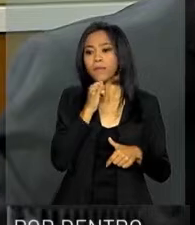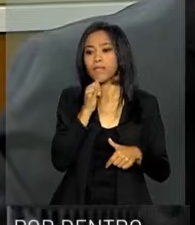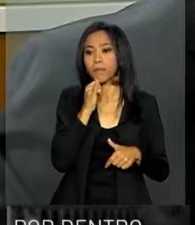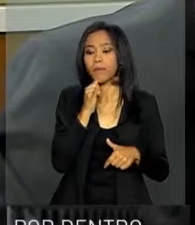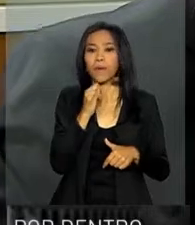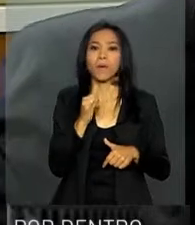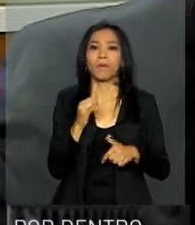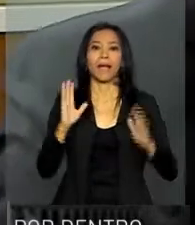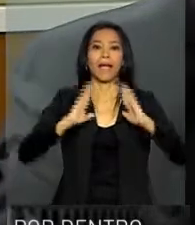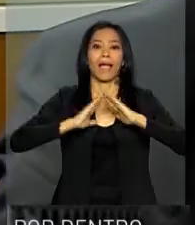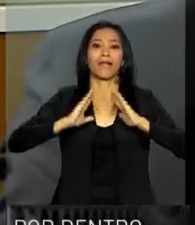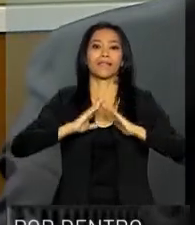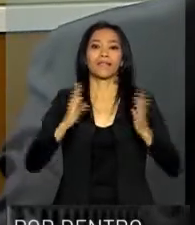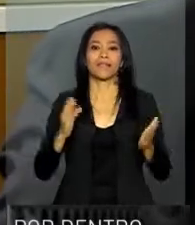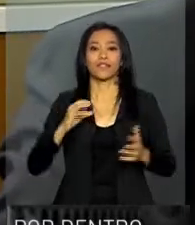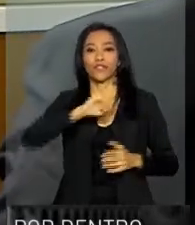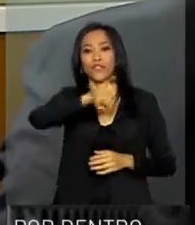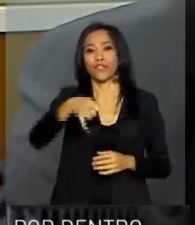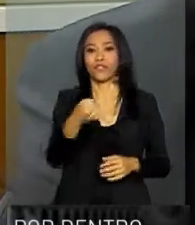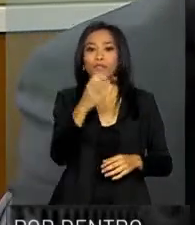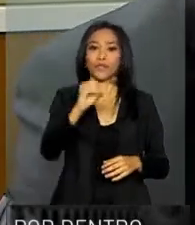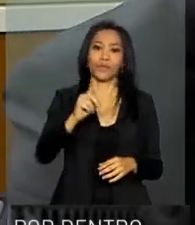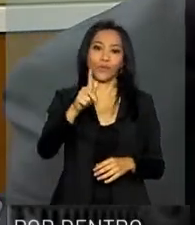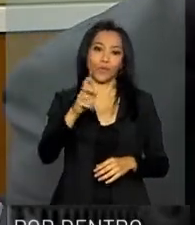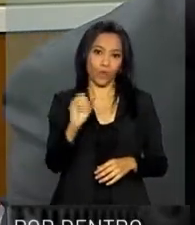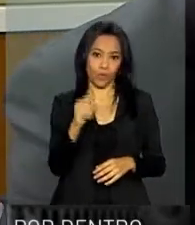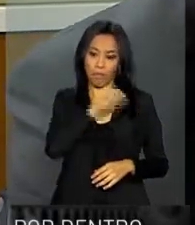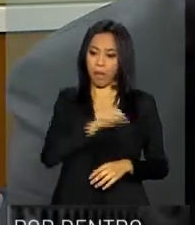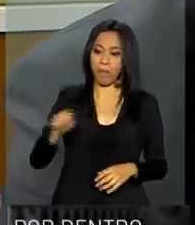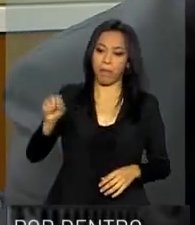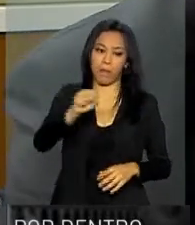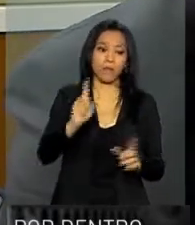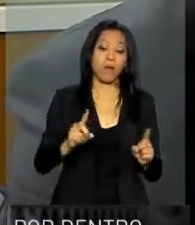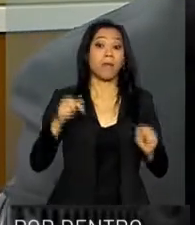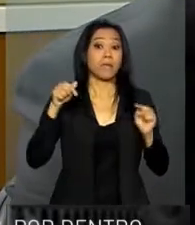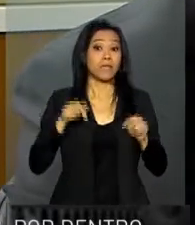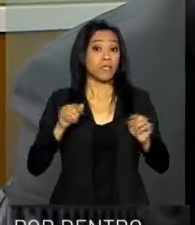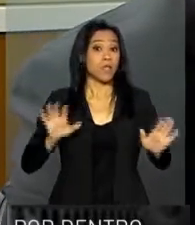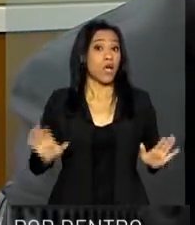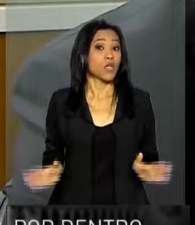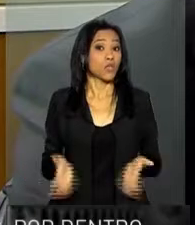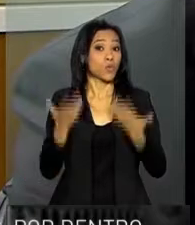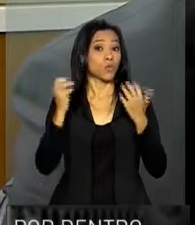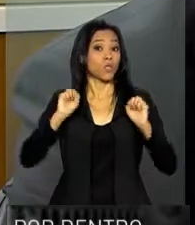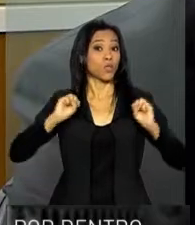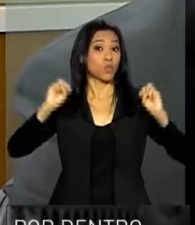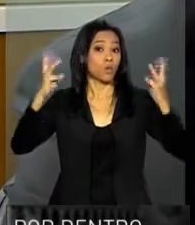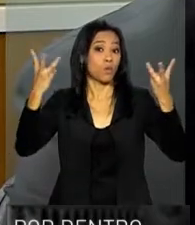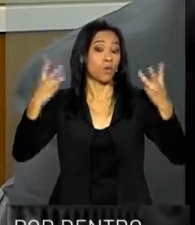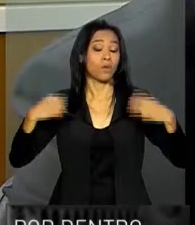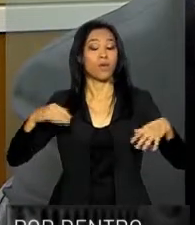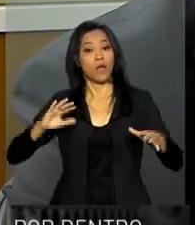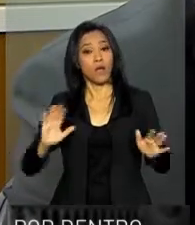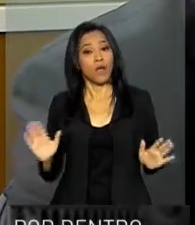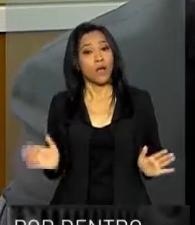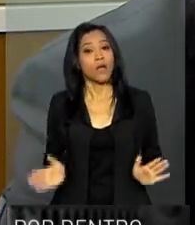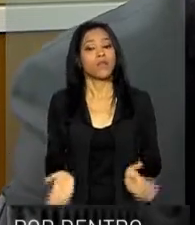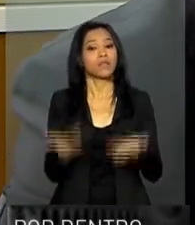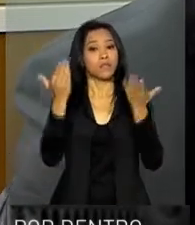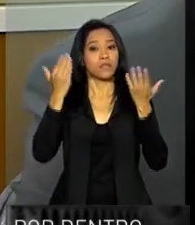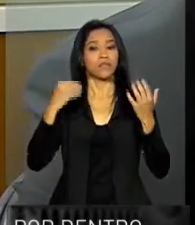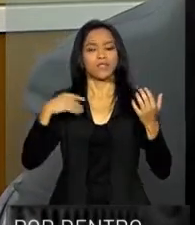mas é esse estruturados eles permitem o crescimento do setor de shows ele permite o crescimento do setor de